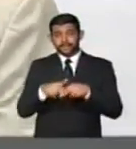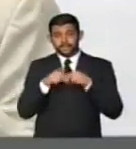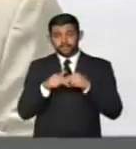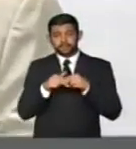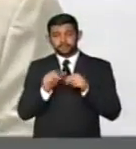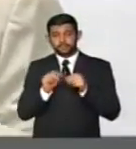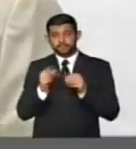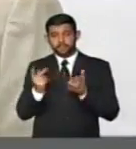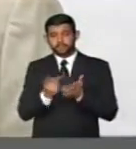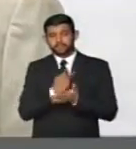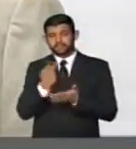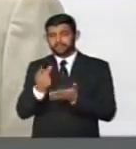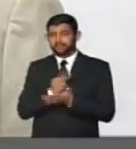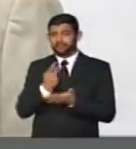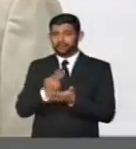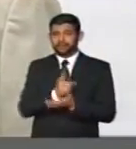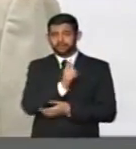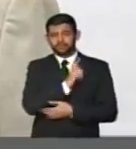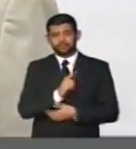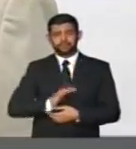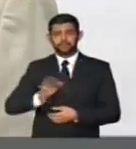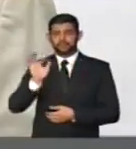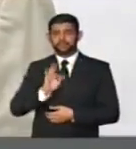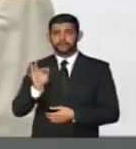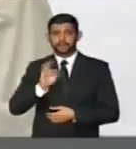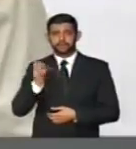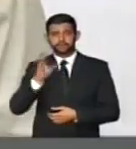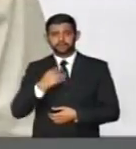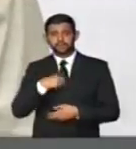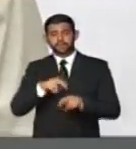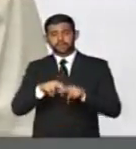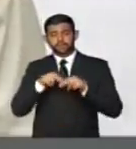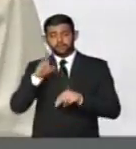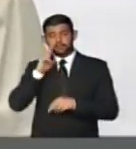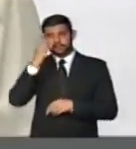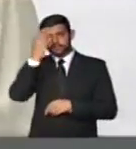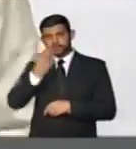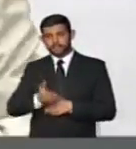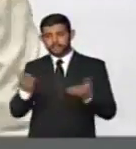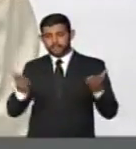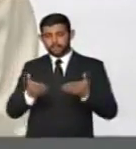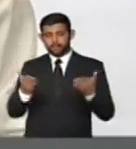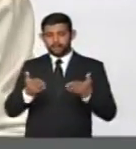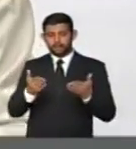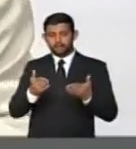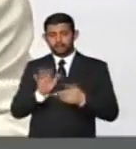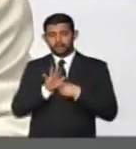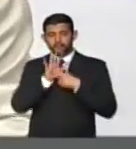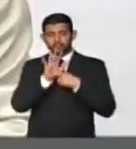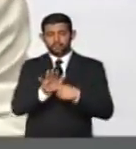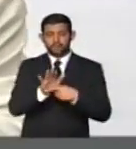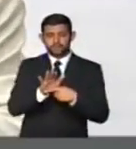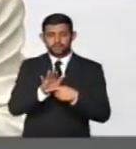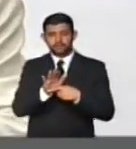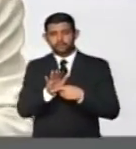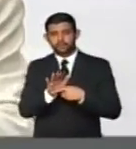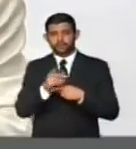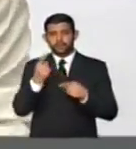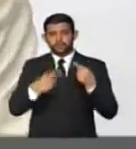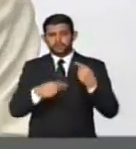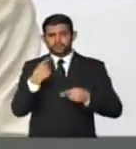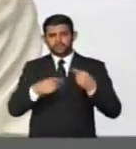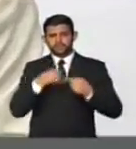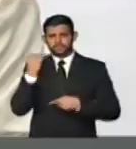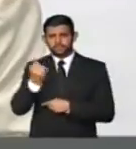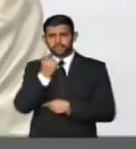ação errada do governo federal informa que vossa excelência agora resgata uma discussão